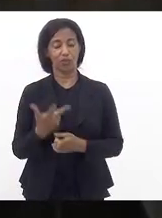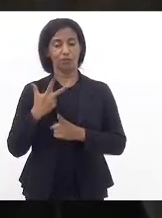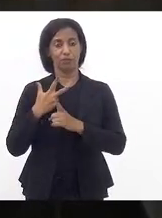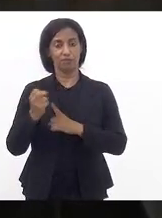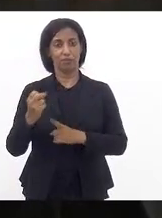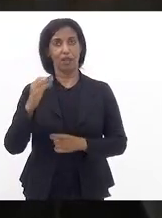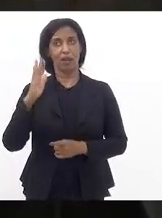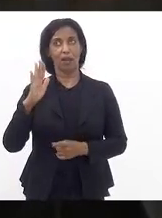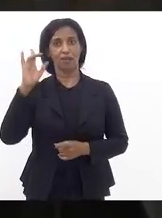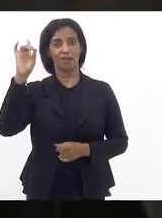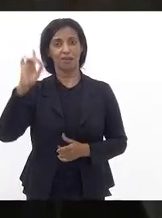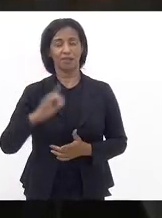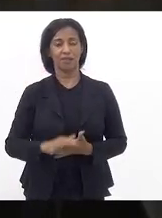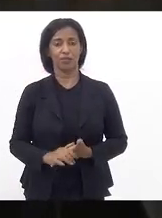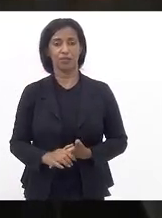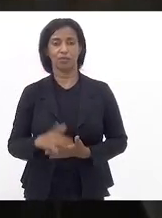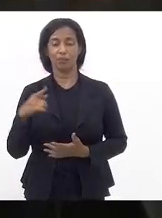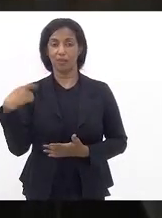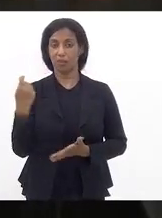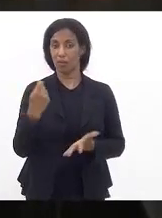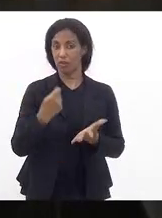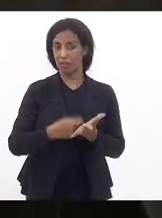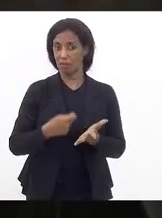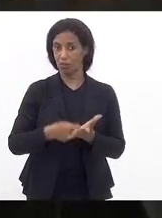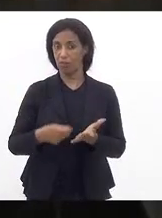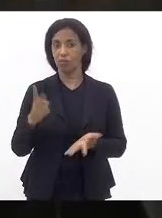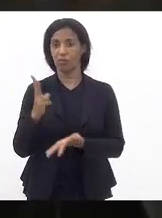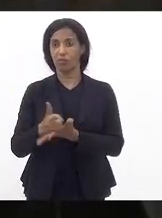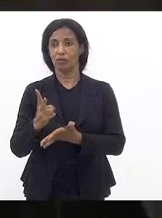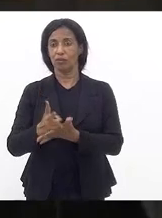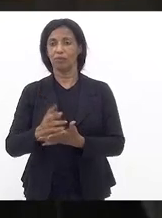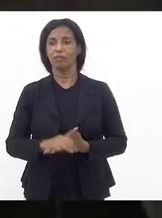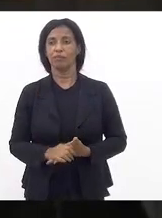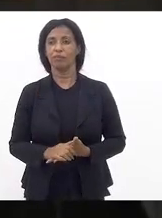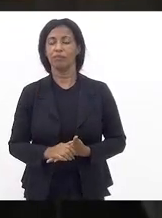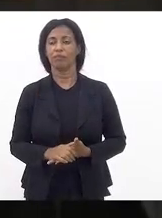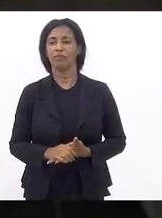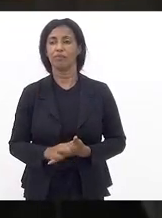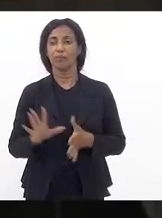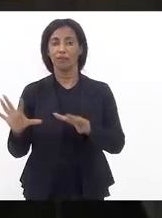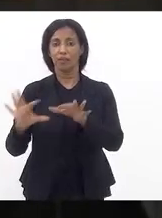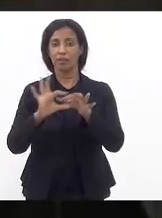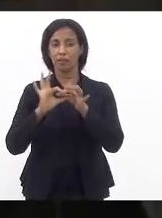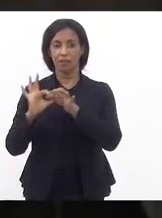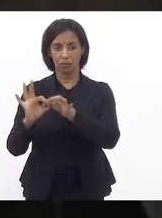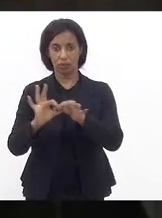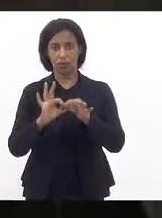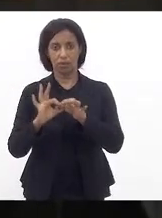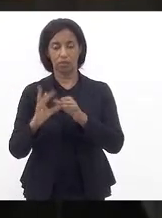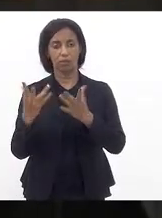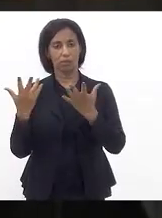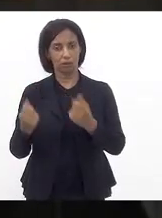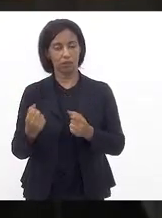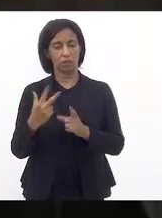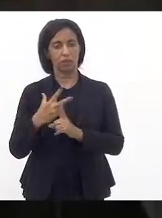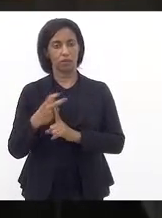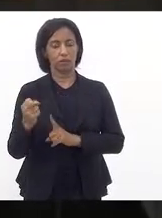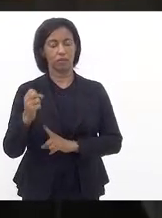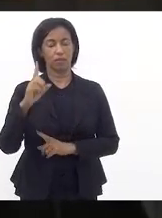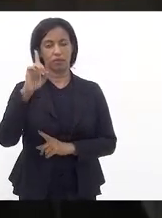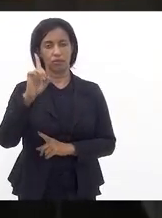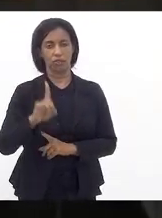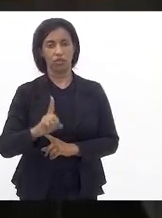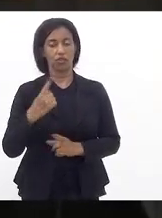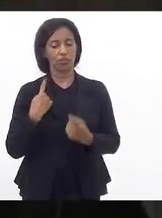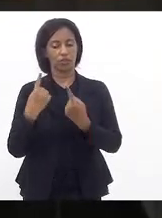vencemos graças a Deus mas algumas sua luta a nossa guerra continua Mas vai ser Unidos e coesos que vamos conquistar o nosso